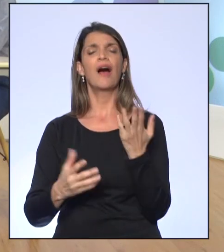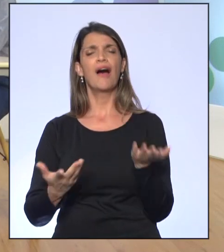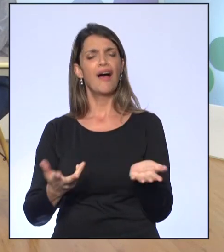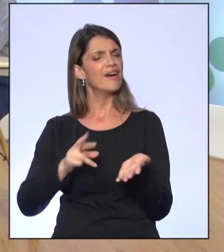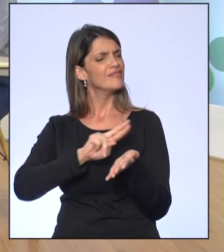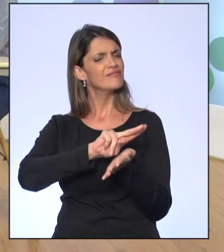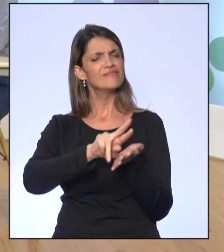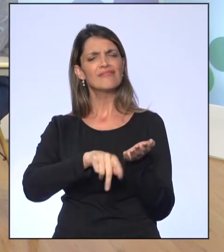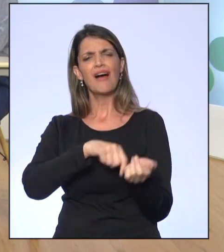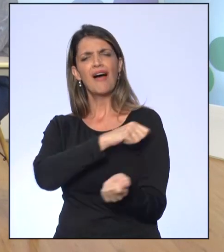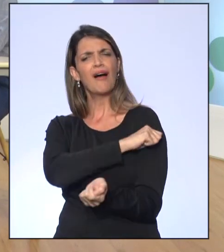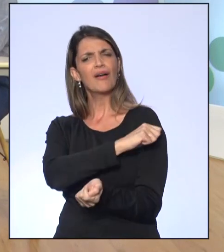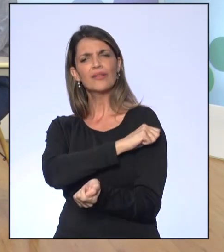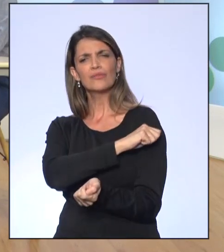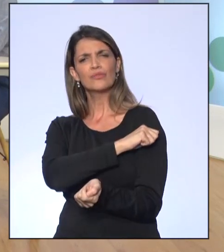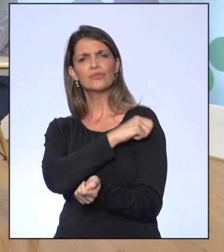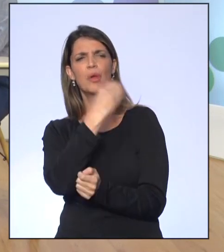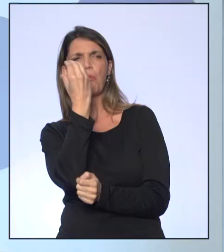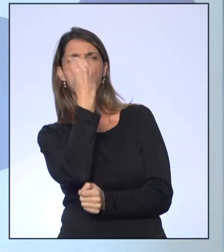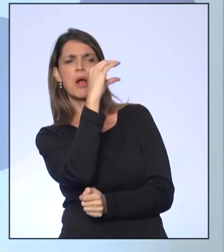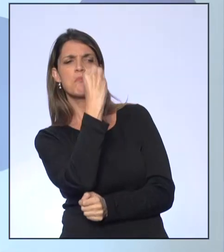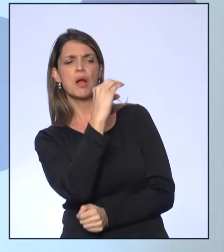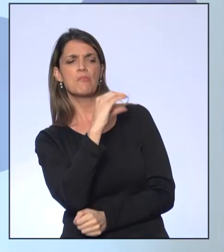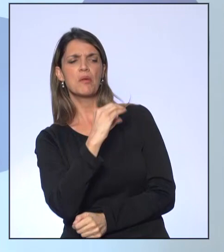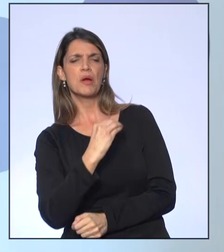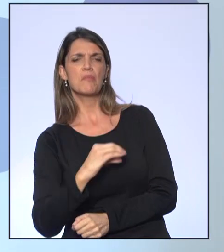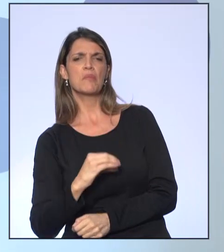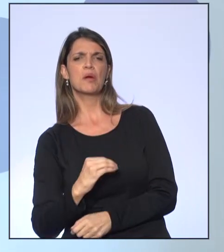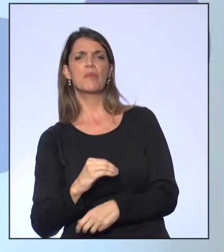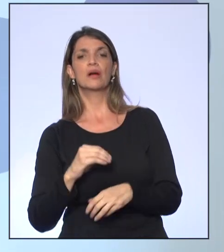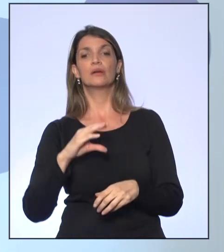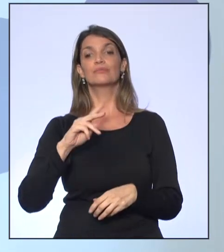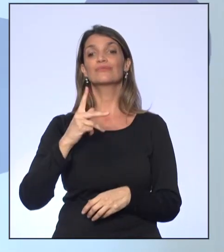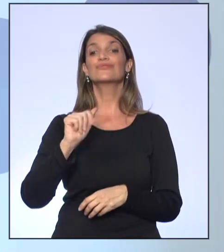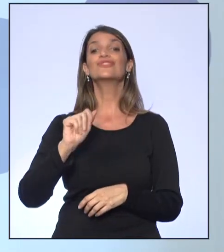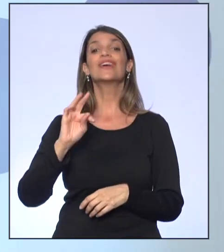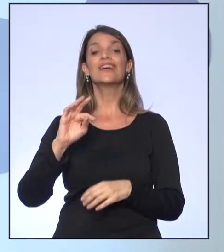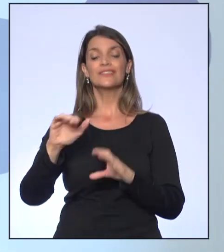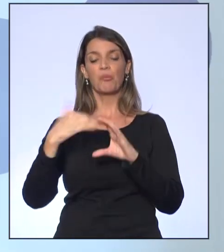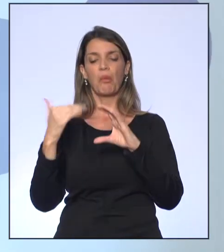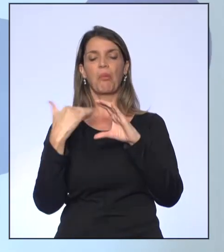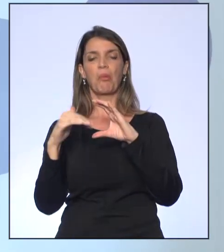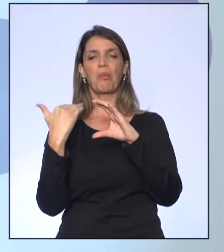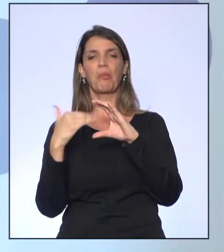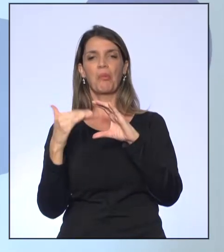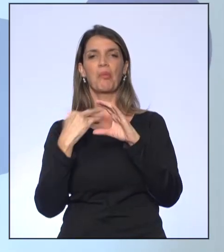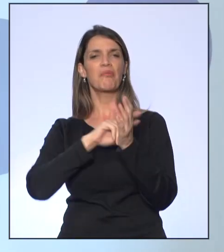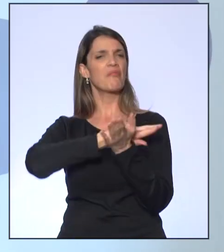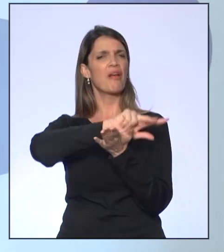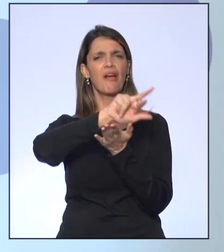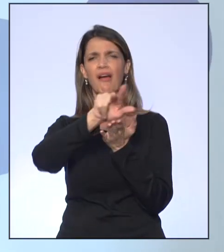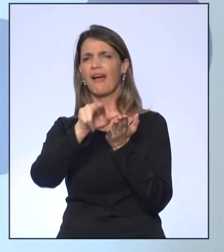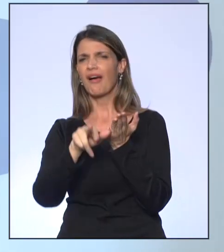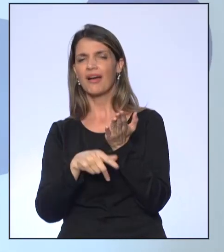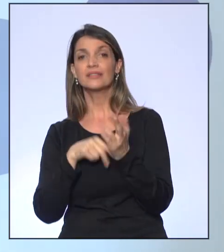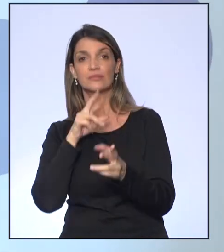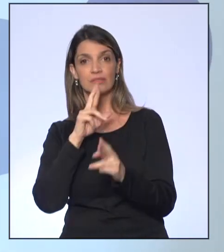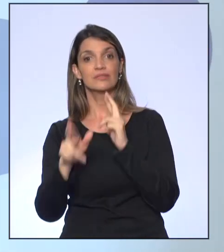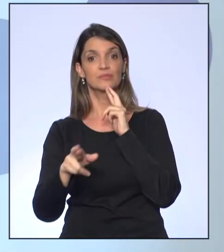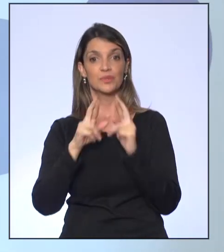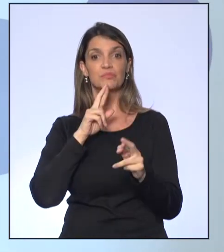a Nicole, o Michel, a Sara, né? Vários que responderam